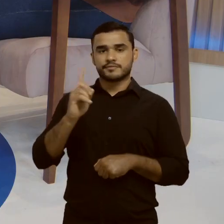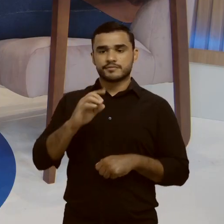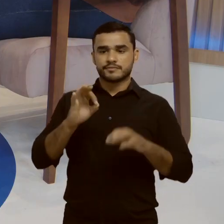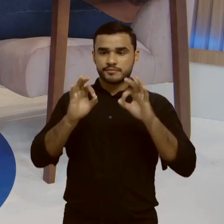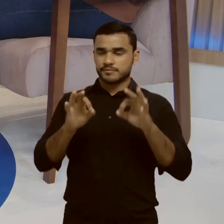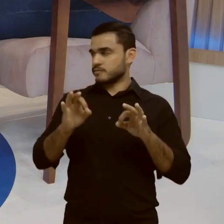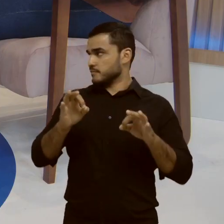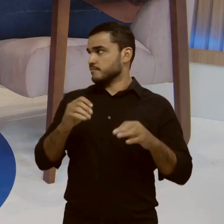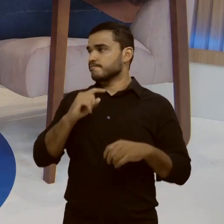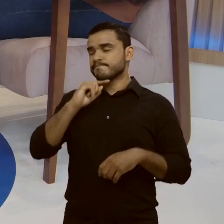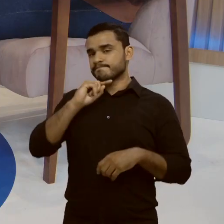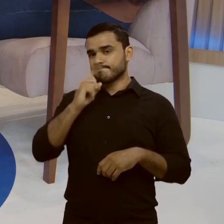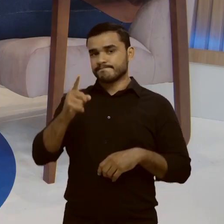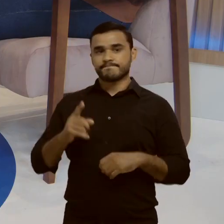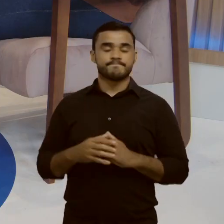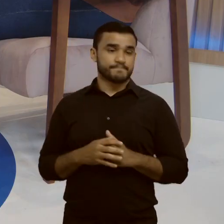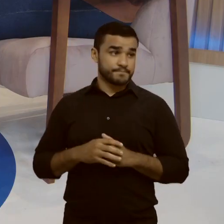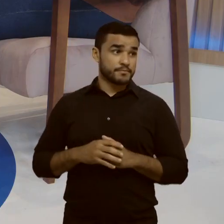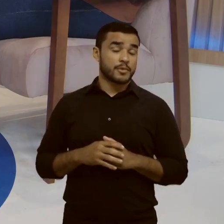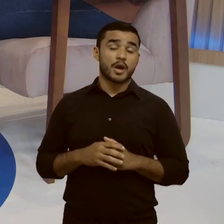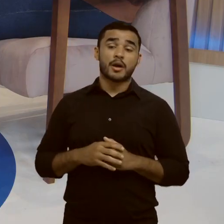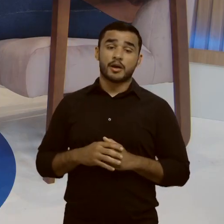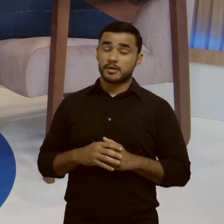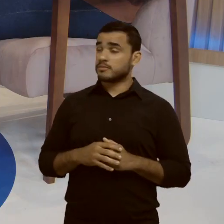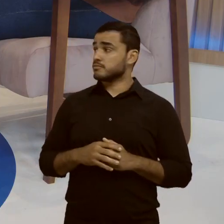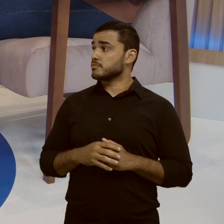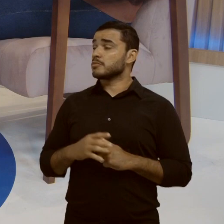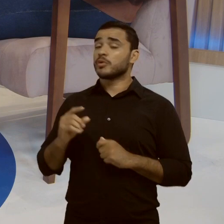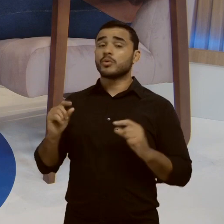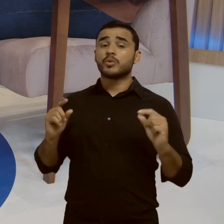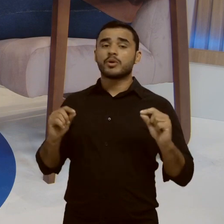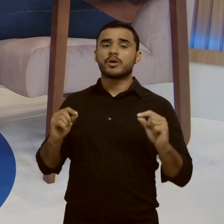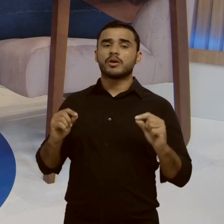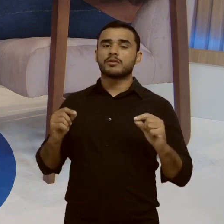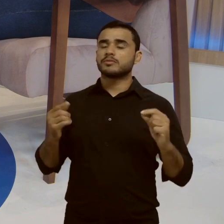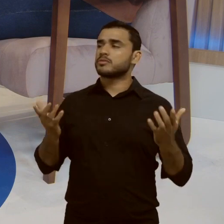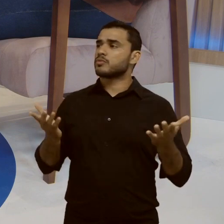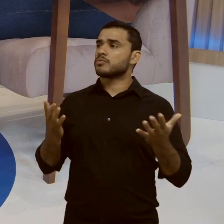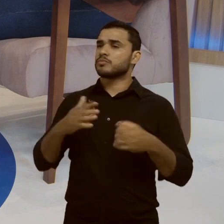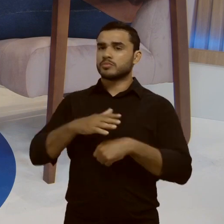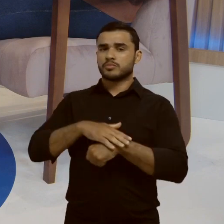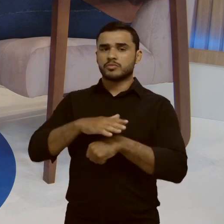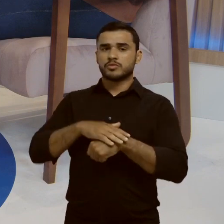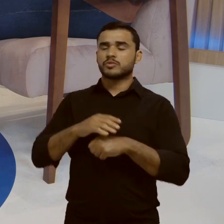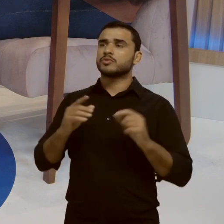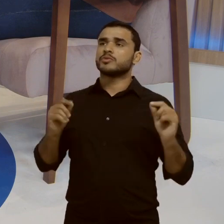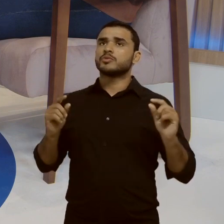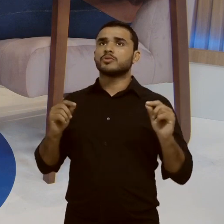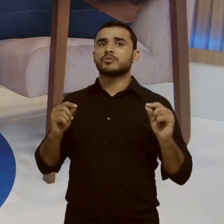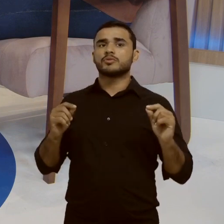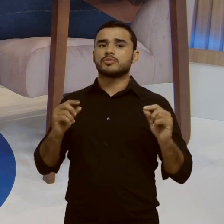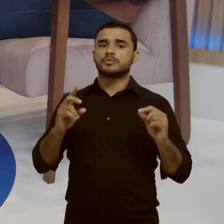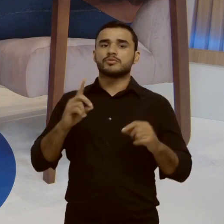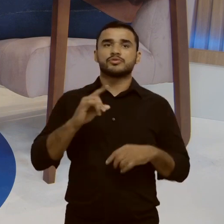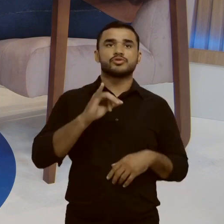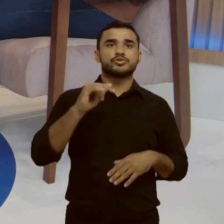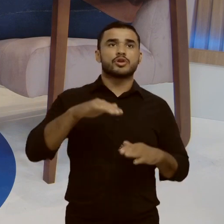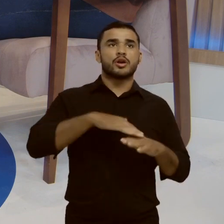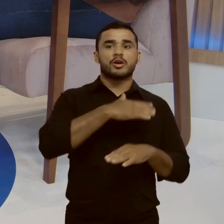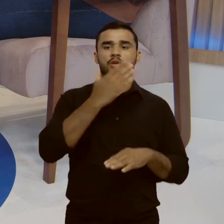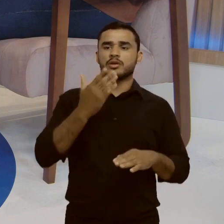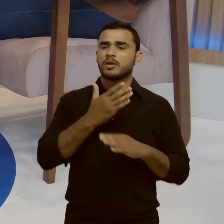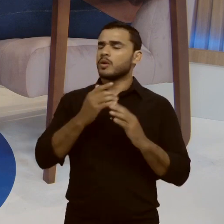alinhado aí com as férias das crianças. Mas é encontrar em um momento, né? A gente não fala que é um dia inteiro, mas é